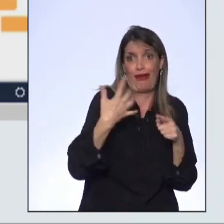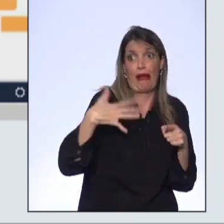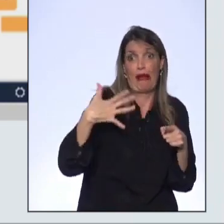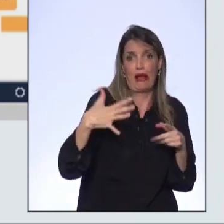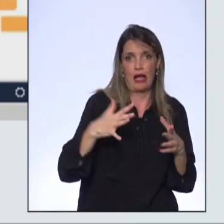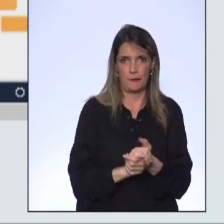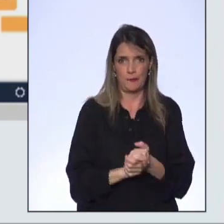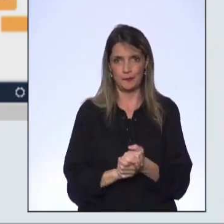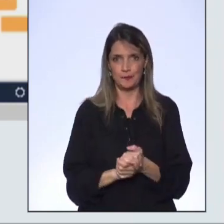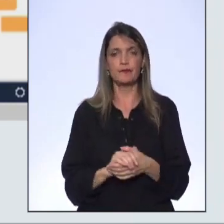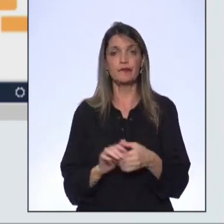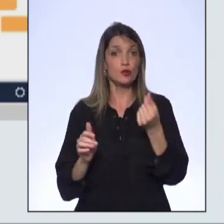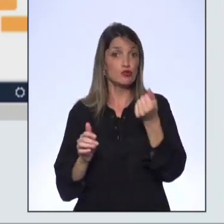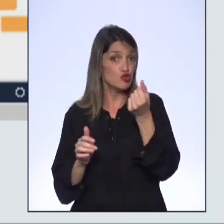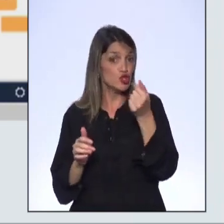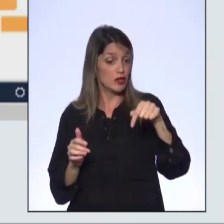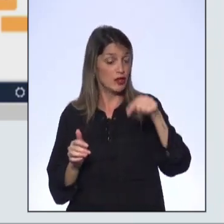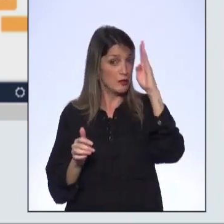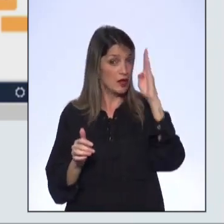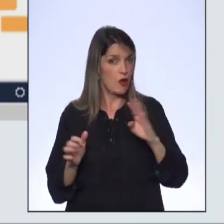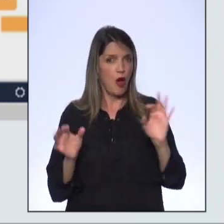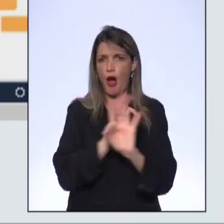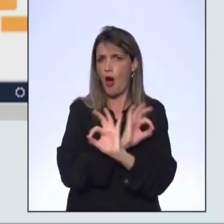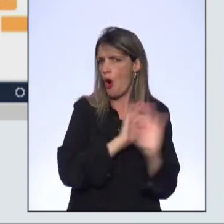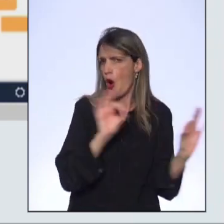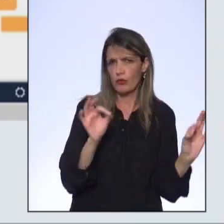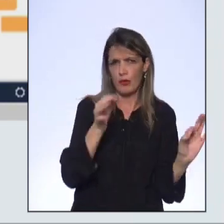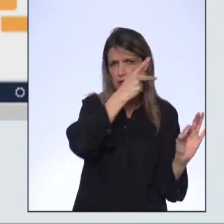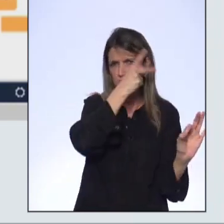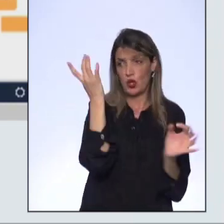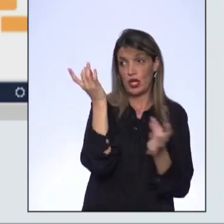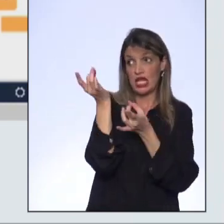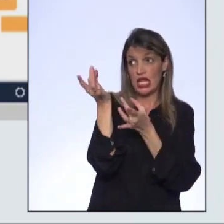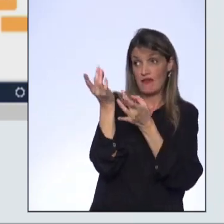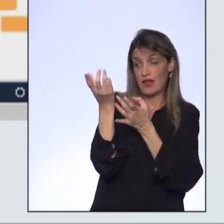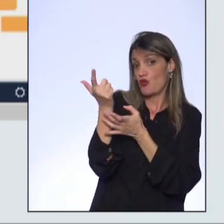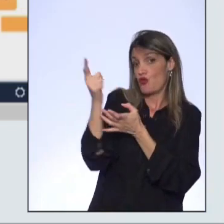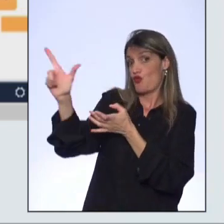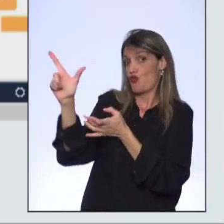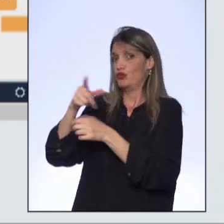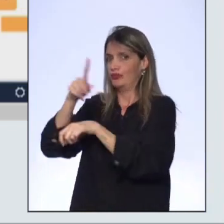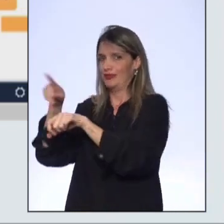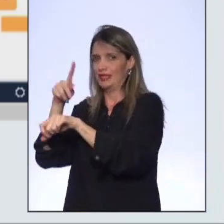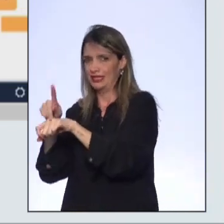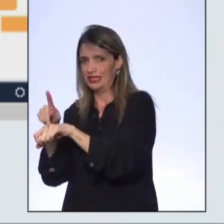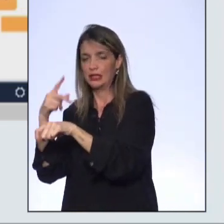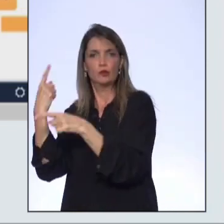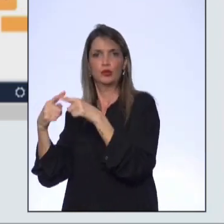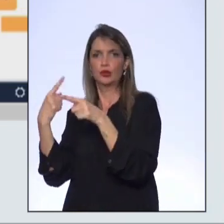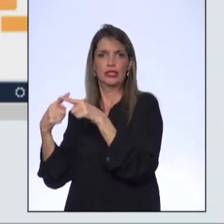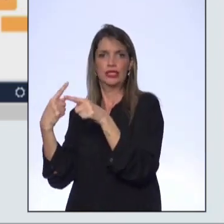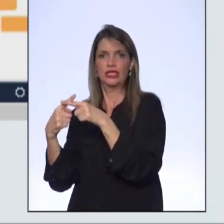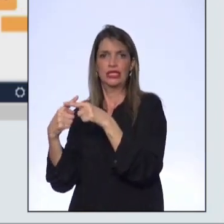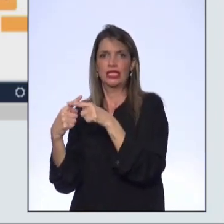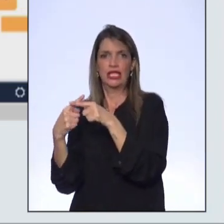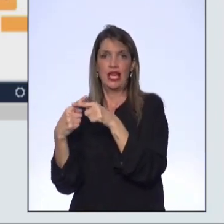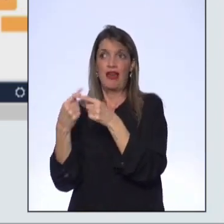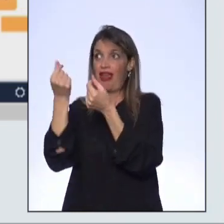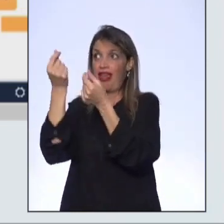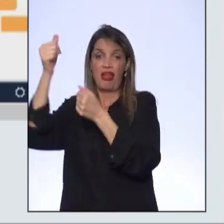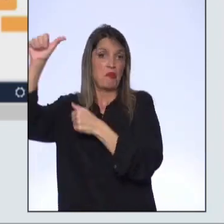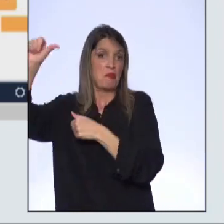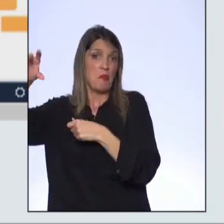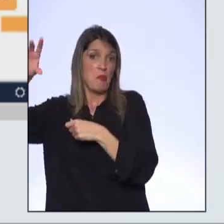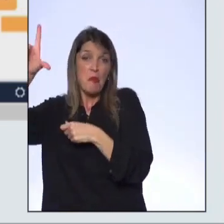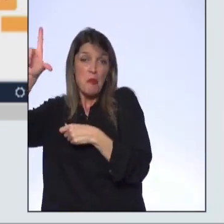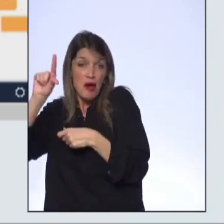nacional desvalorizada é ótima para quem vende produtos para o exterior, pois eles ficam baratos para os consumidores estrangeiros